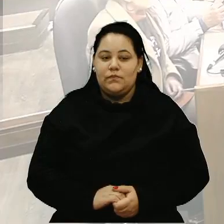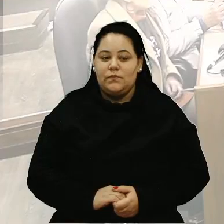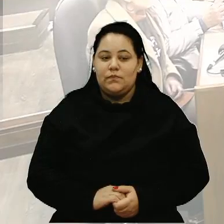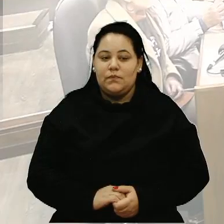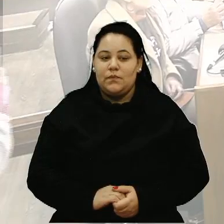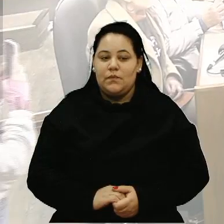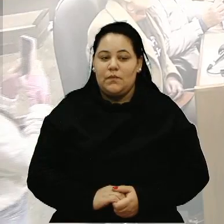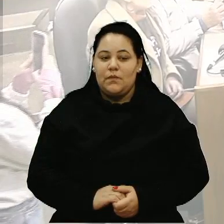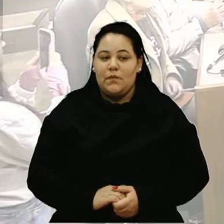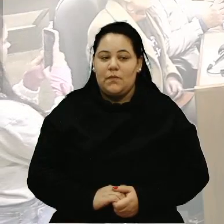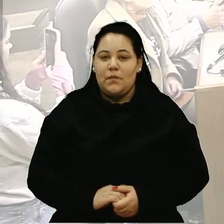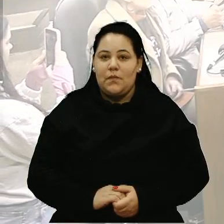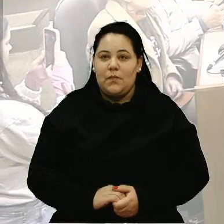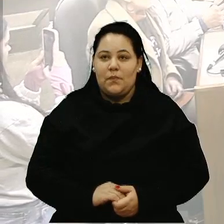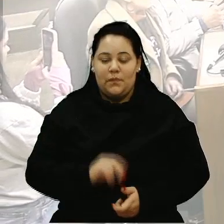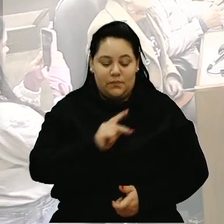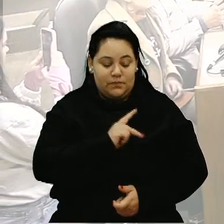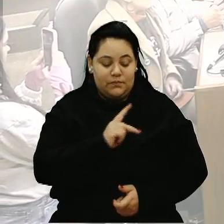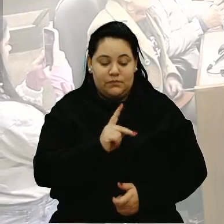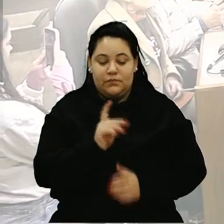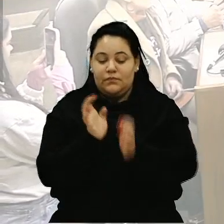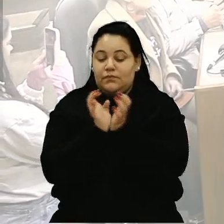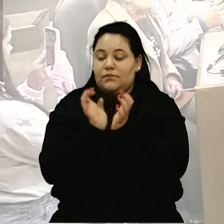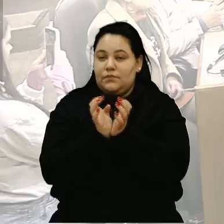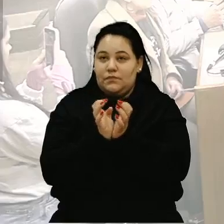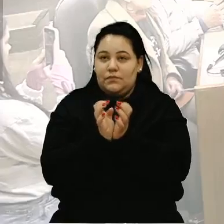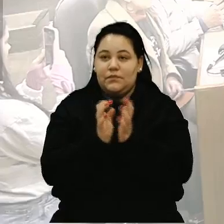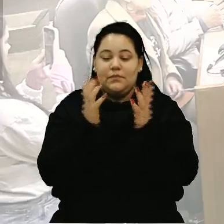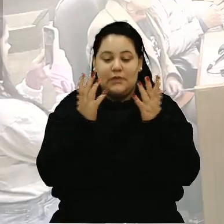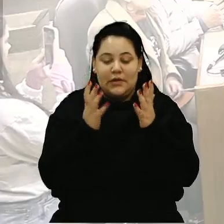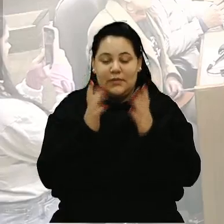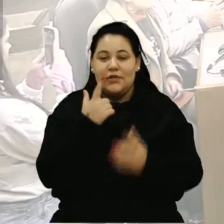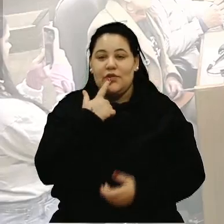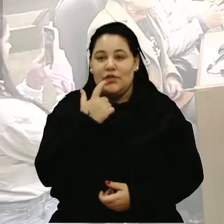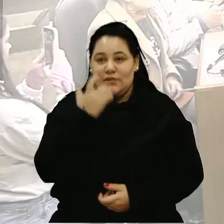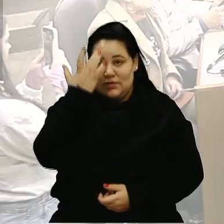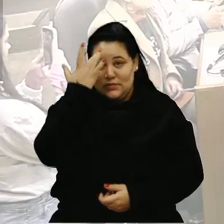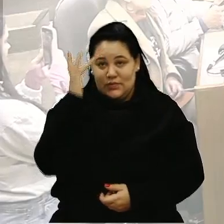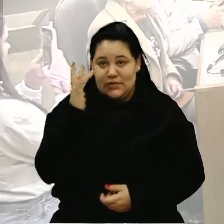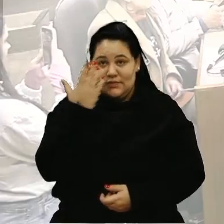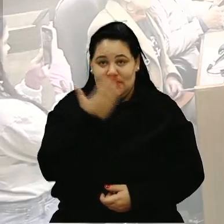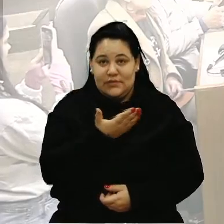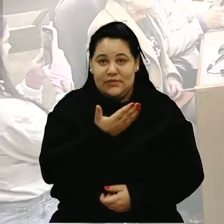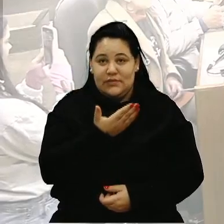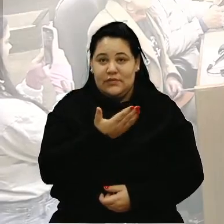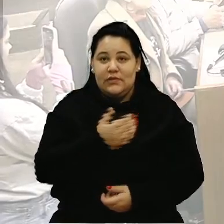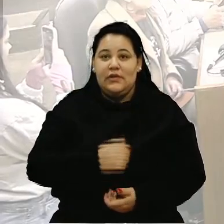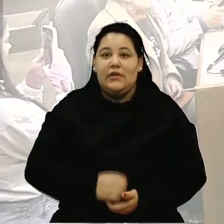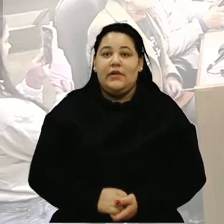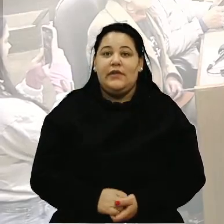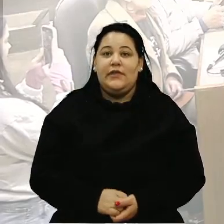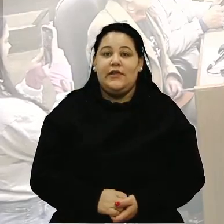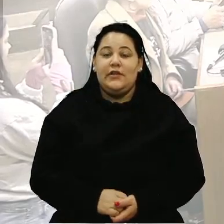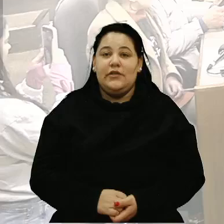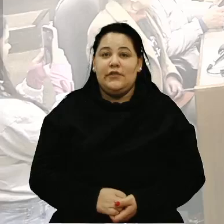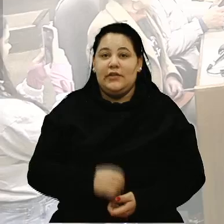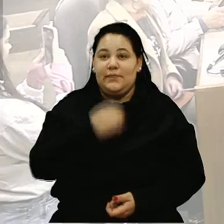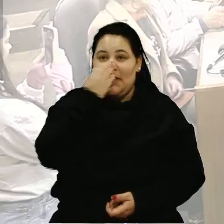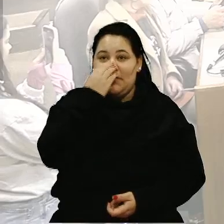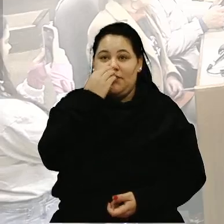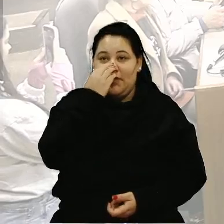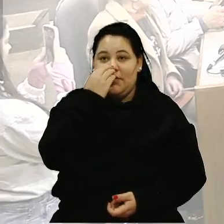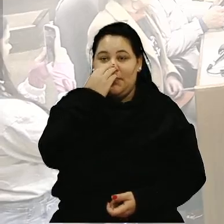Senhora presidente, colegas, parabéns, Rose. Não sei se a senhora, acho que está sabendo, 12